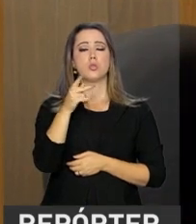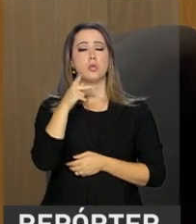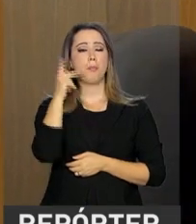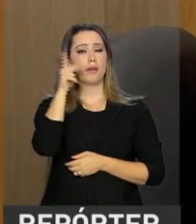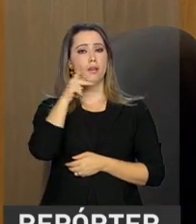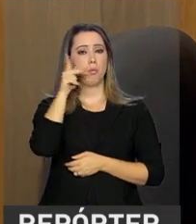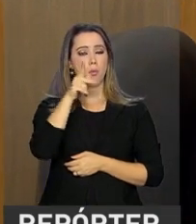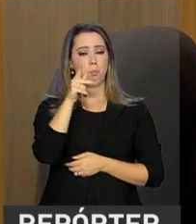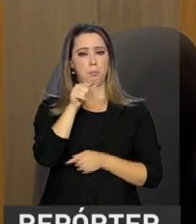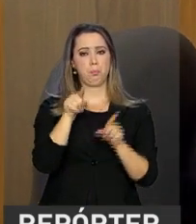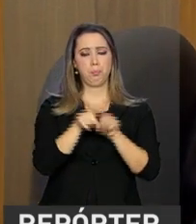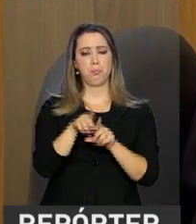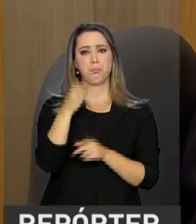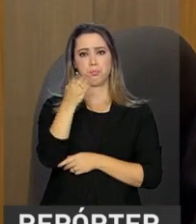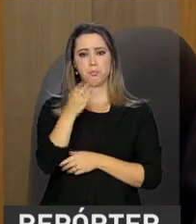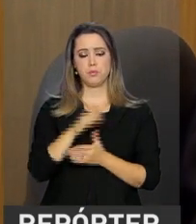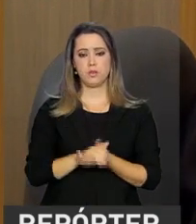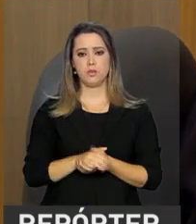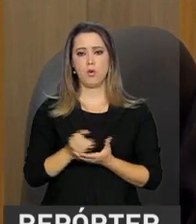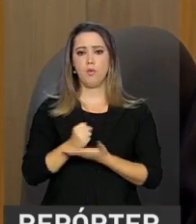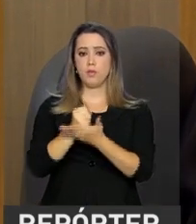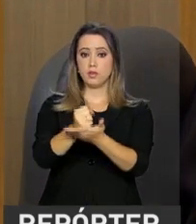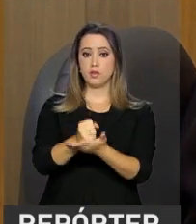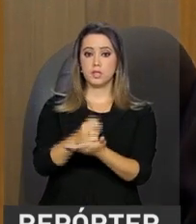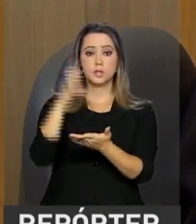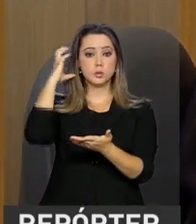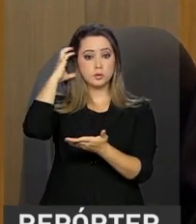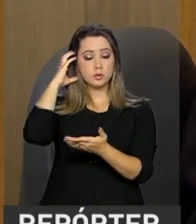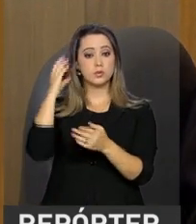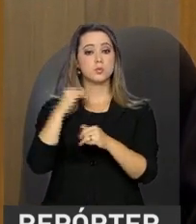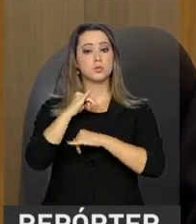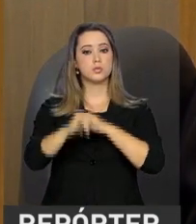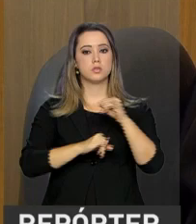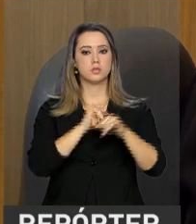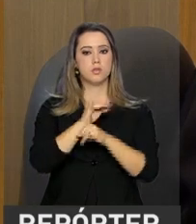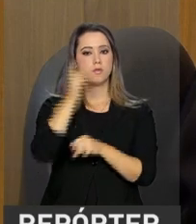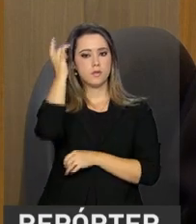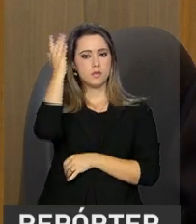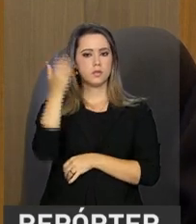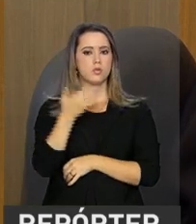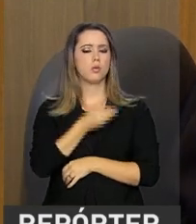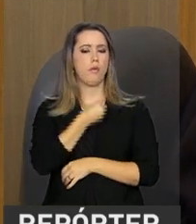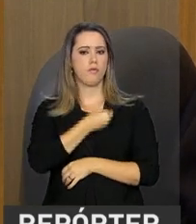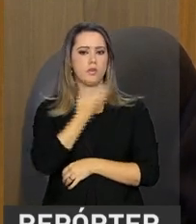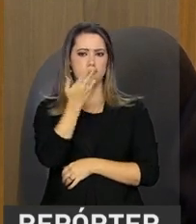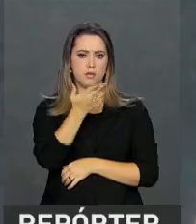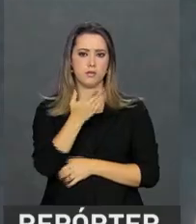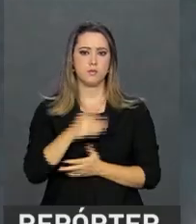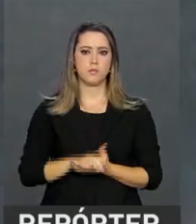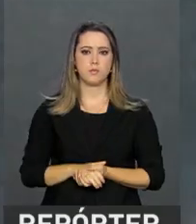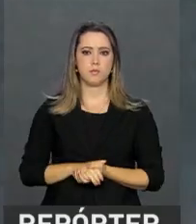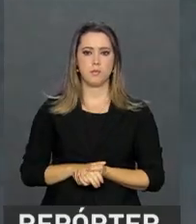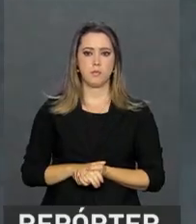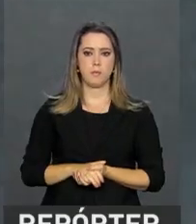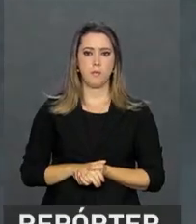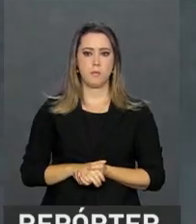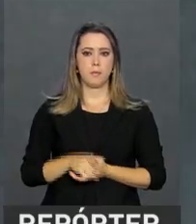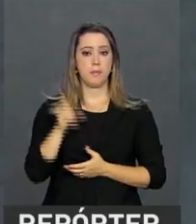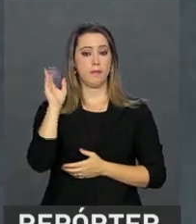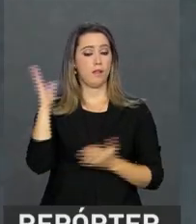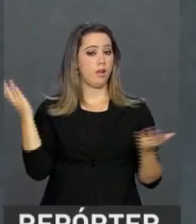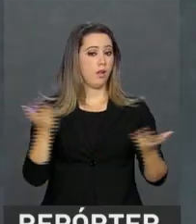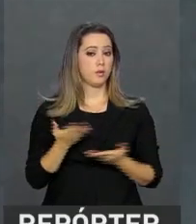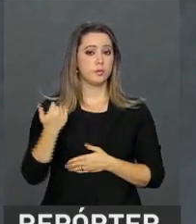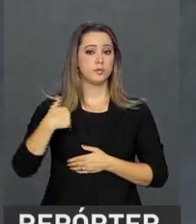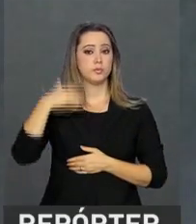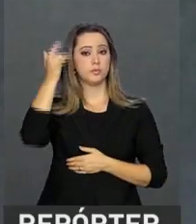luize disponibilizar o conteúdo da rede nacional de rádio pela internet facilitou muito pra vocês aí né agora se tornou muito mais